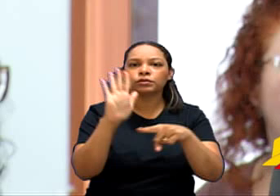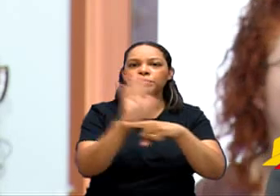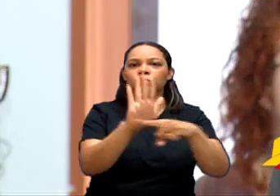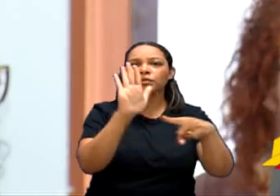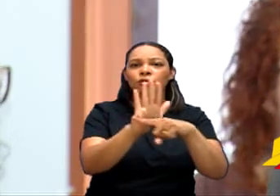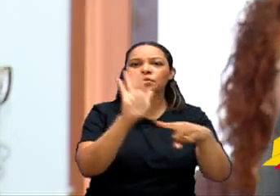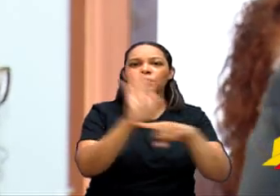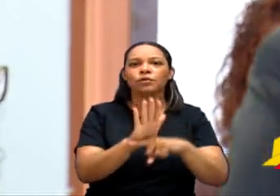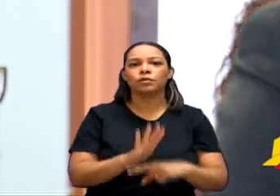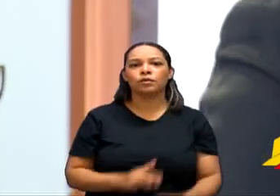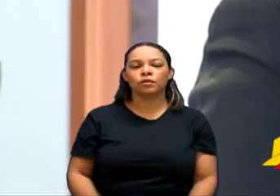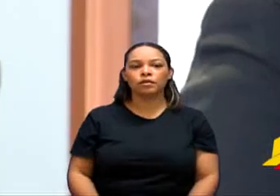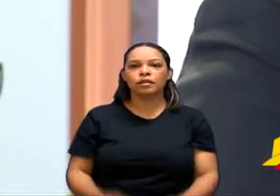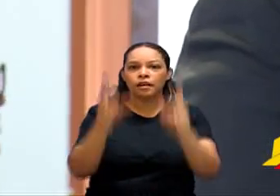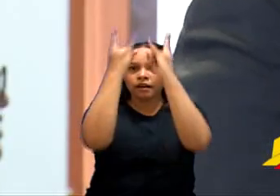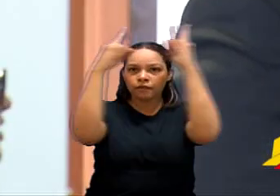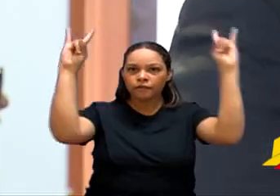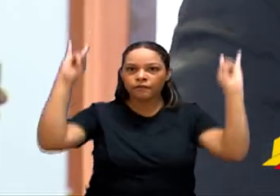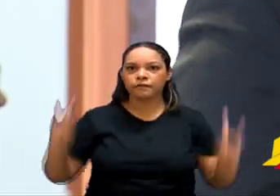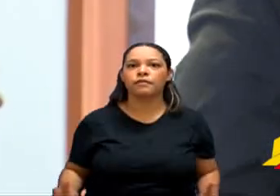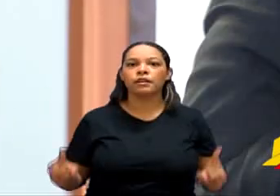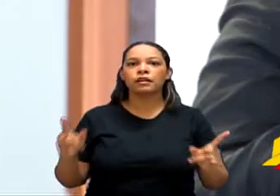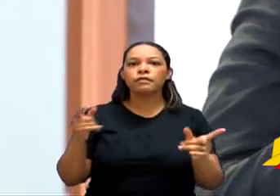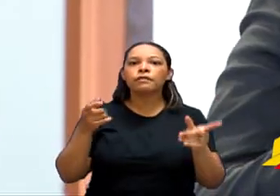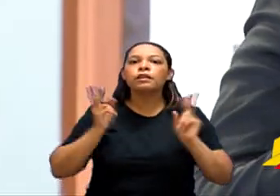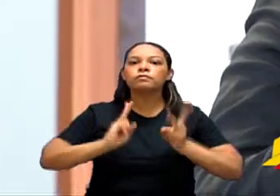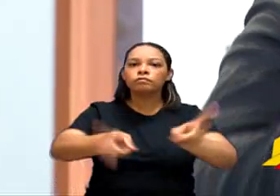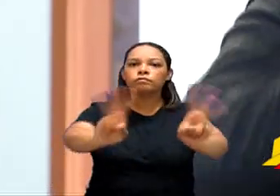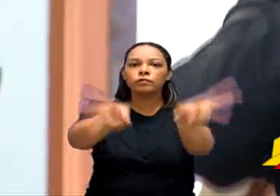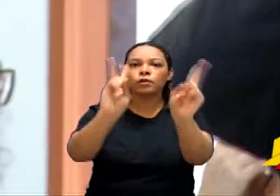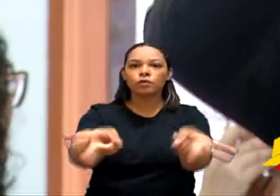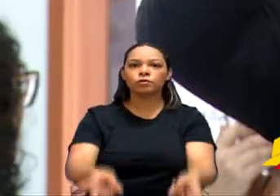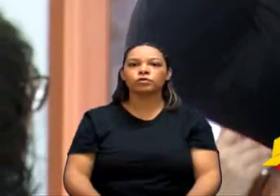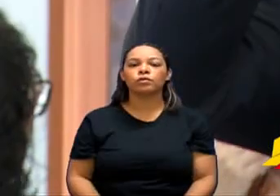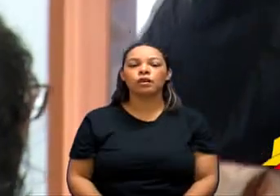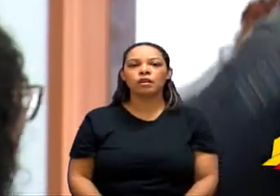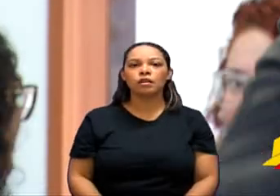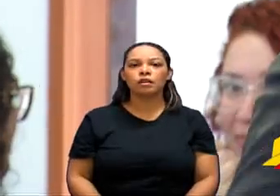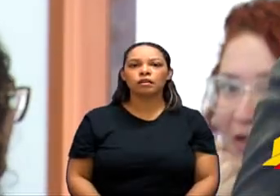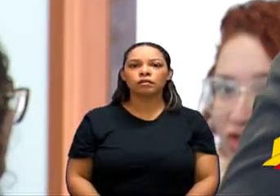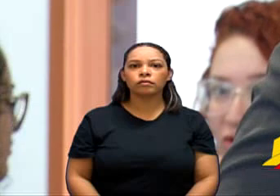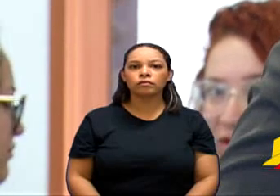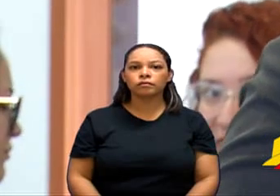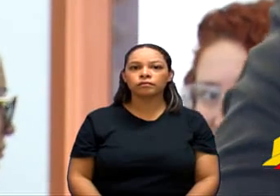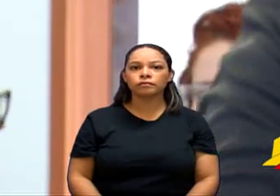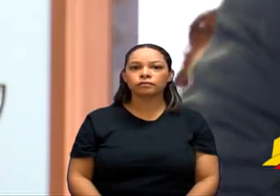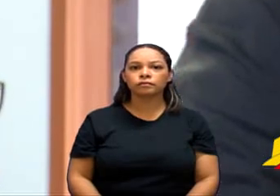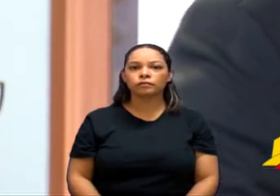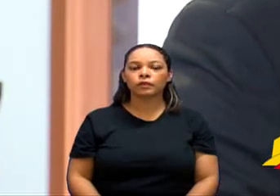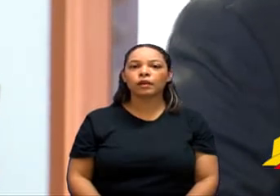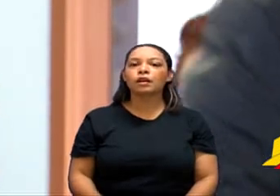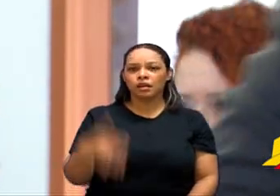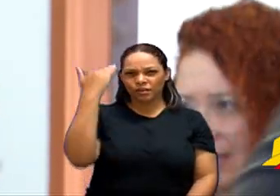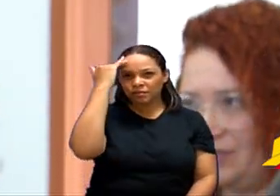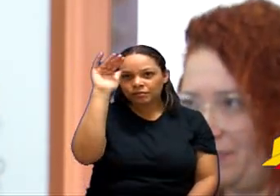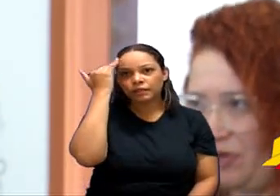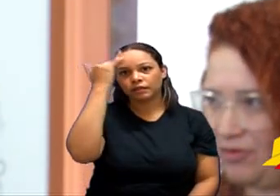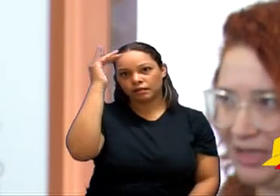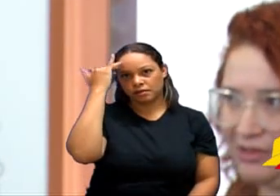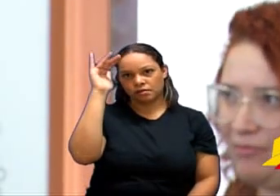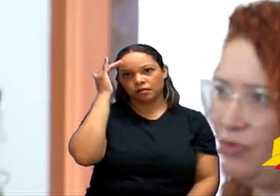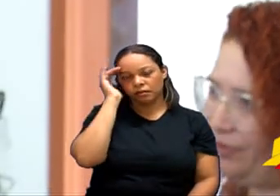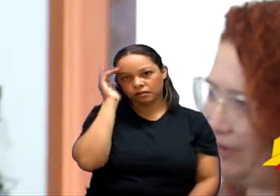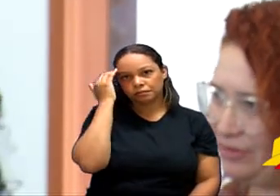Barganha vai ficar lá para os barganheiros. Que Deus abençoe, João. Vereador, falei, só, o seu trabalho... Só terminar, eu entendo sua colocação, e foi